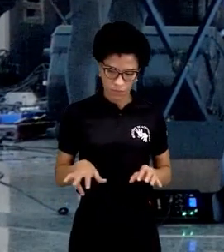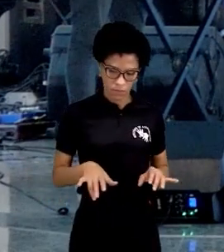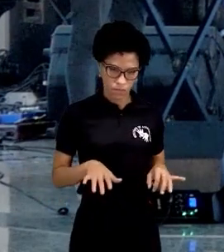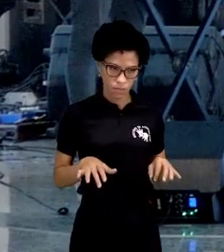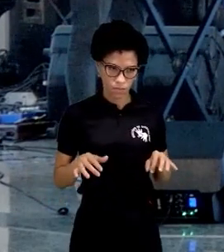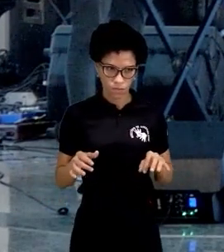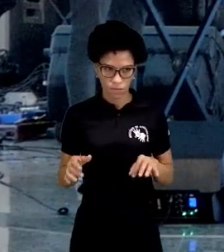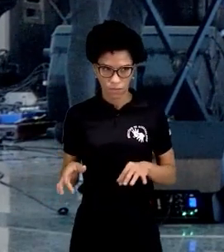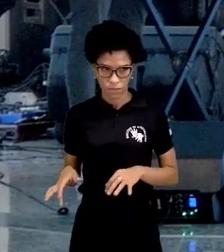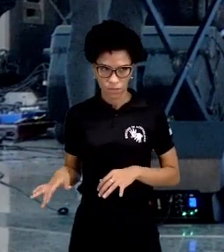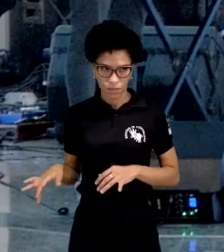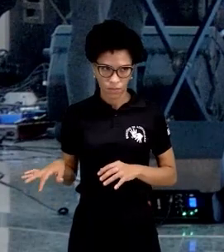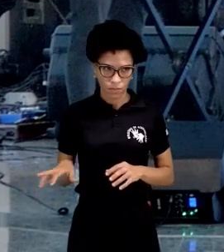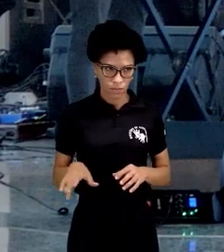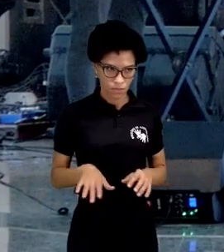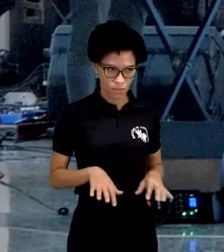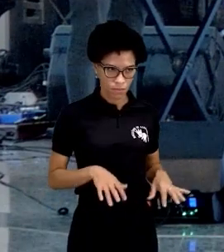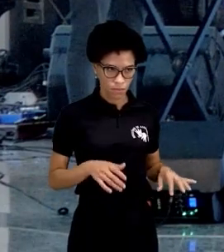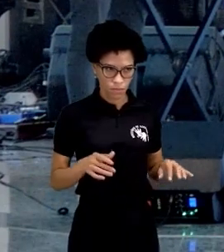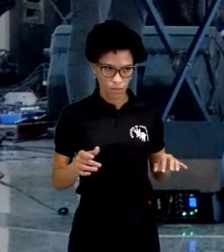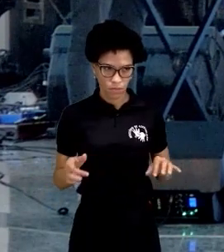Vamos ficar em pé para encerrar com a oração.